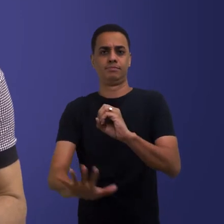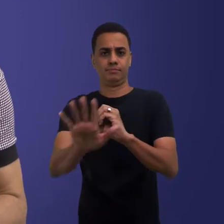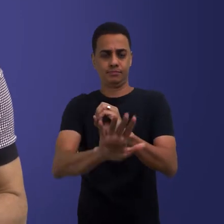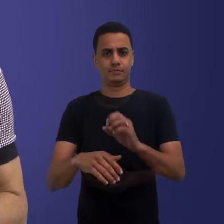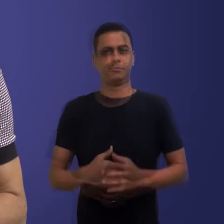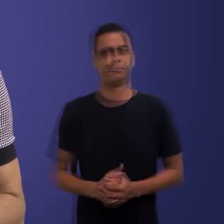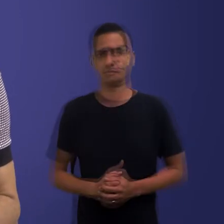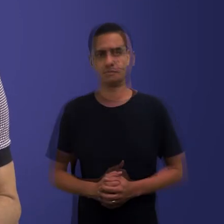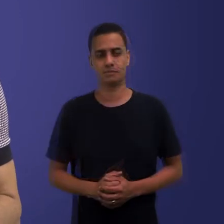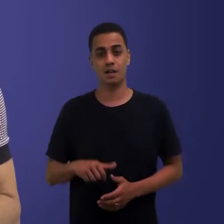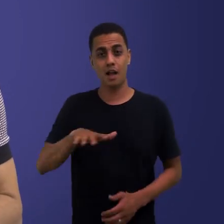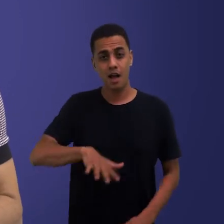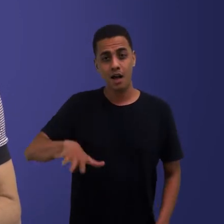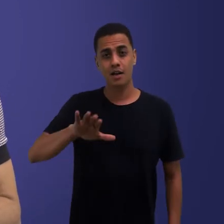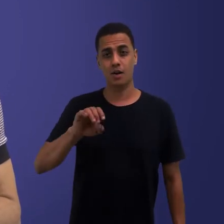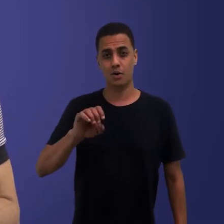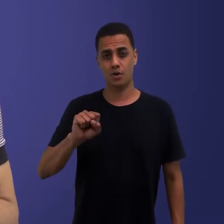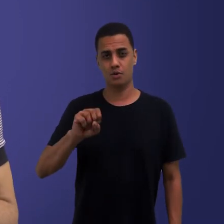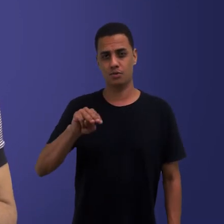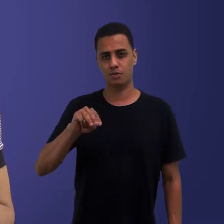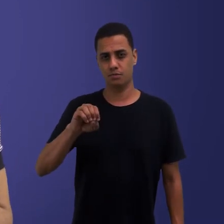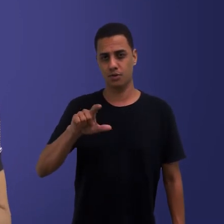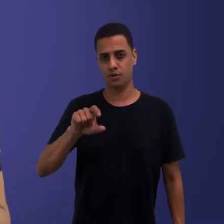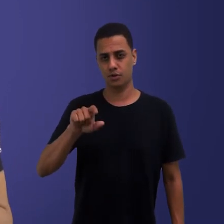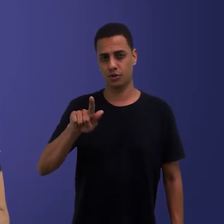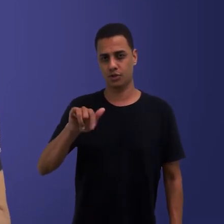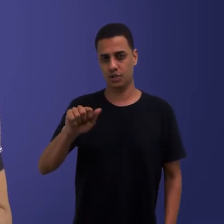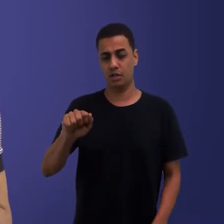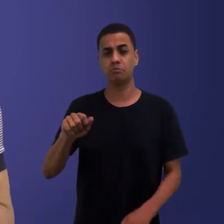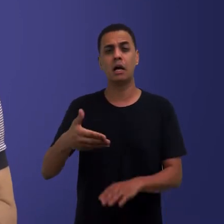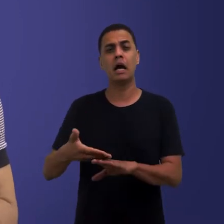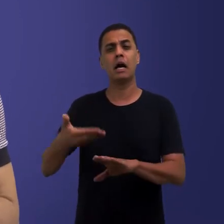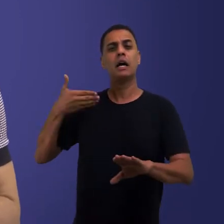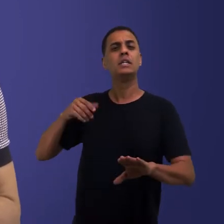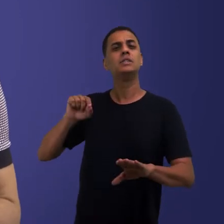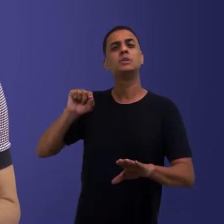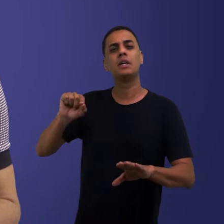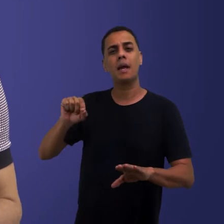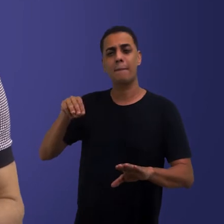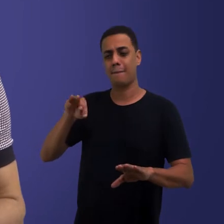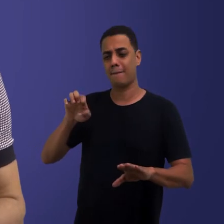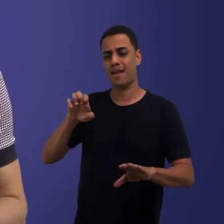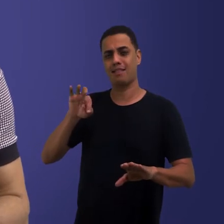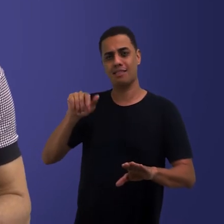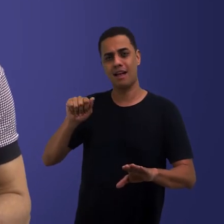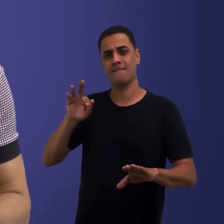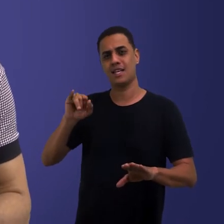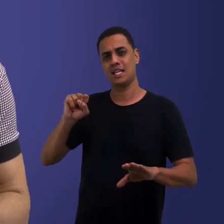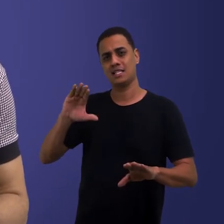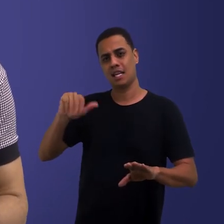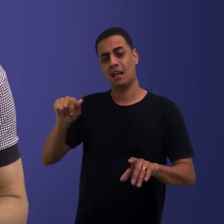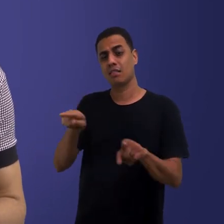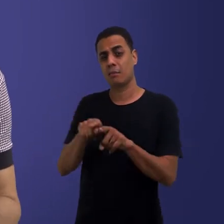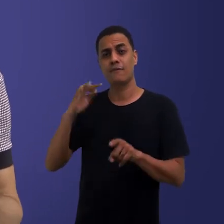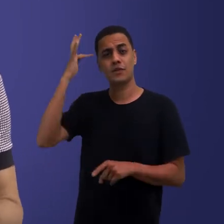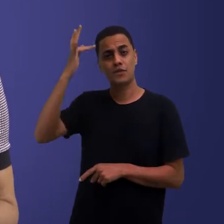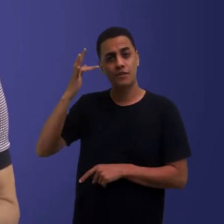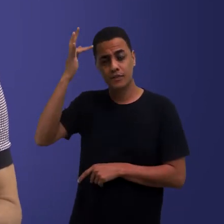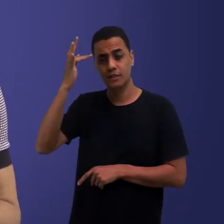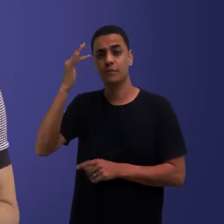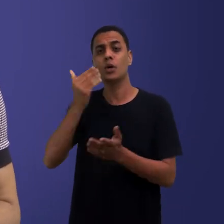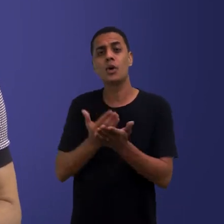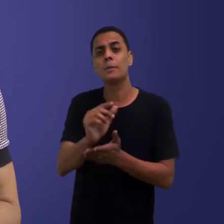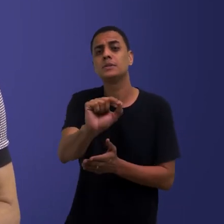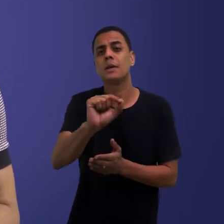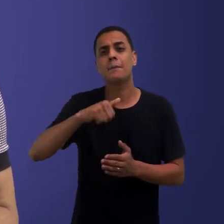universo. A cosmologia, antes quase que puramente metafísica e filosofia, passa a ter um forte